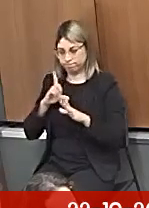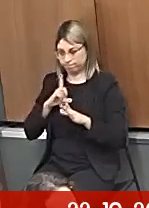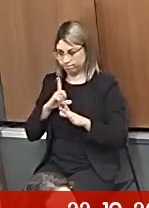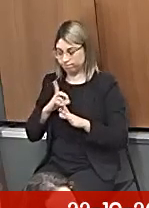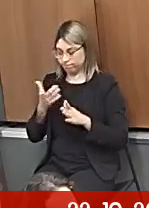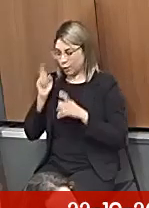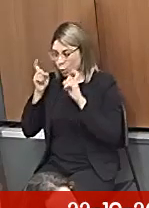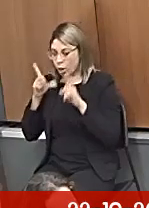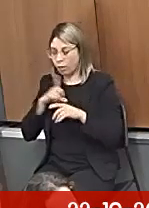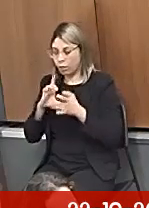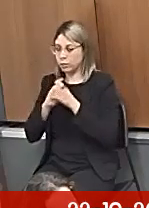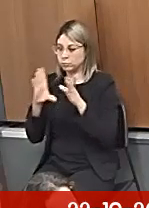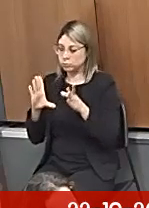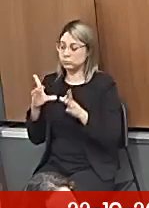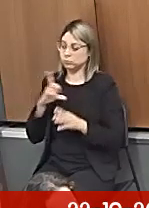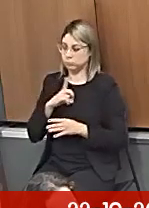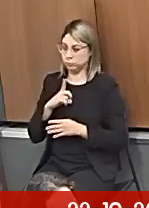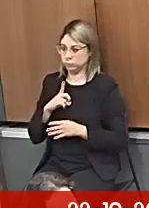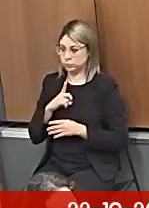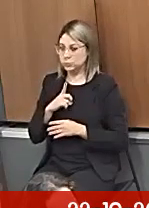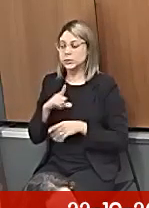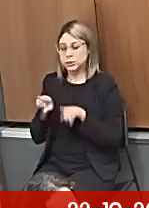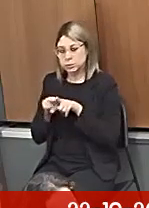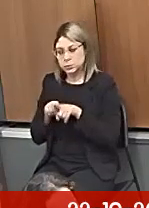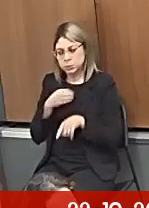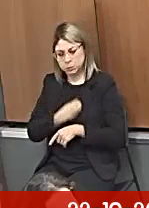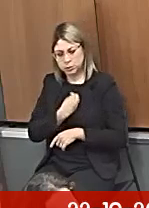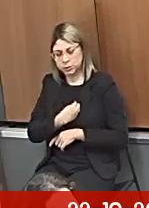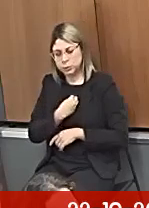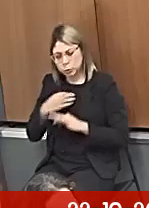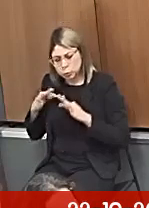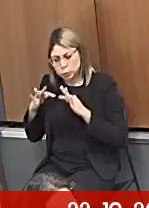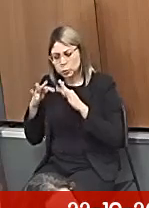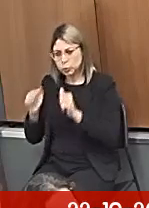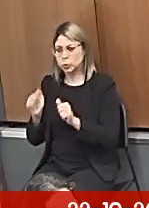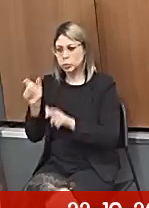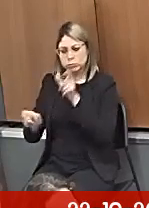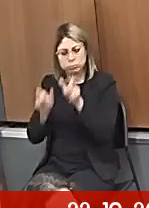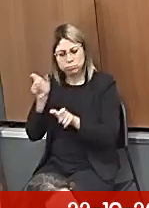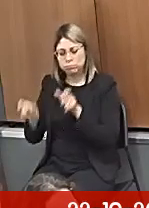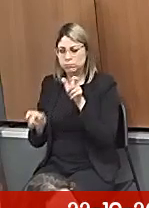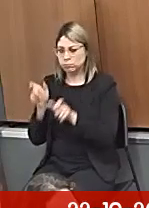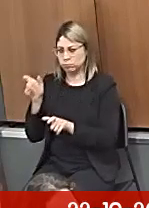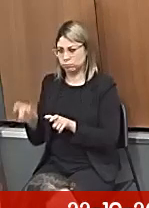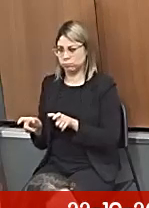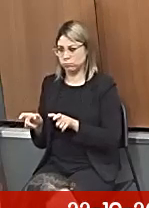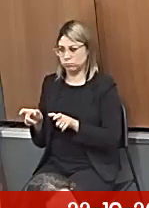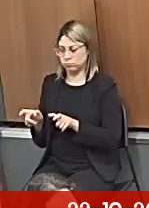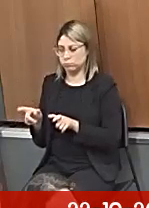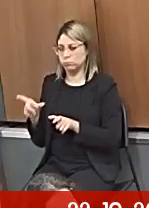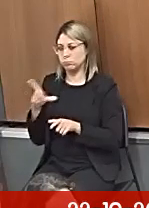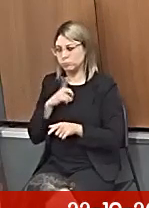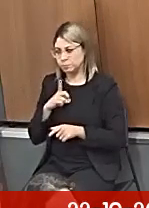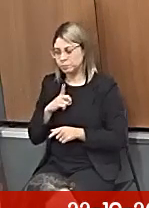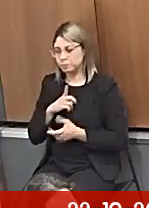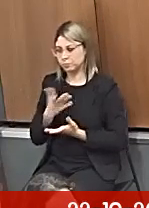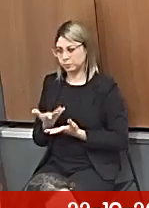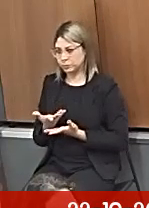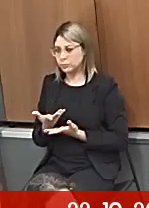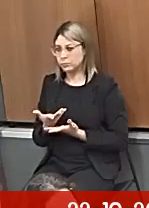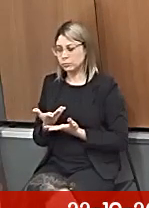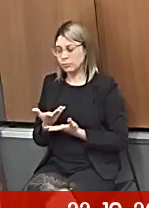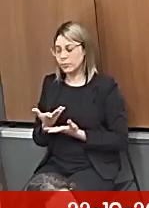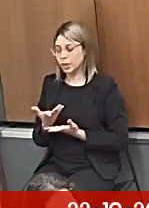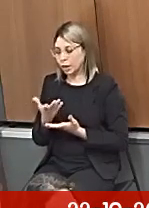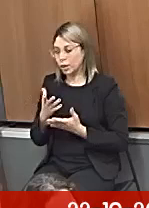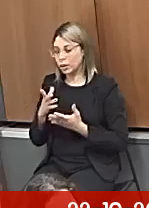que necessariamente participarão todas as pessoas que são envolvidas na